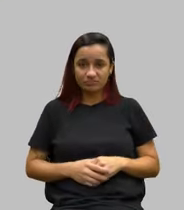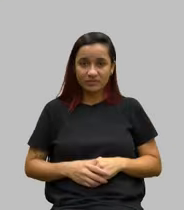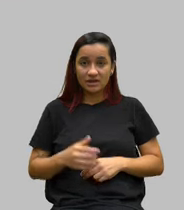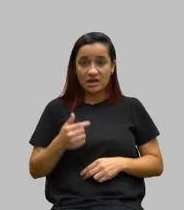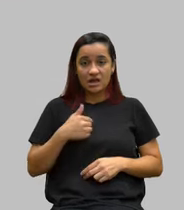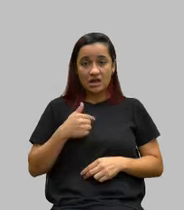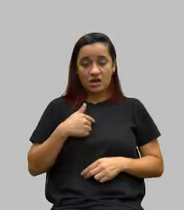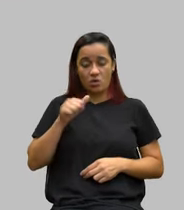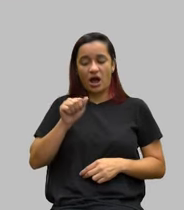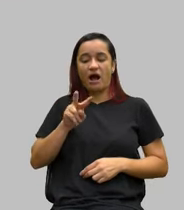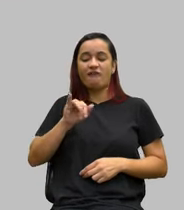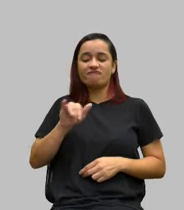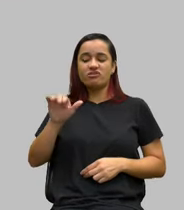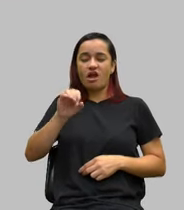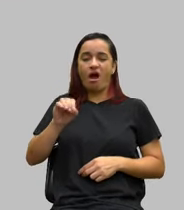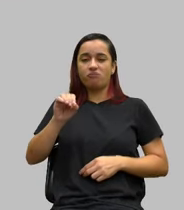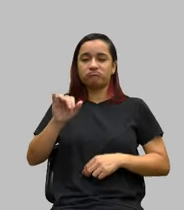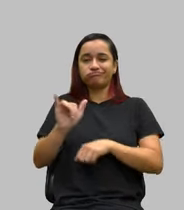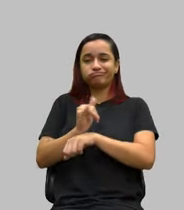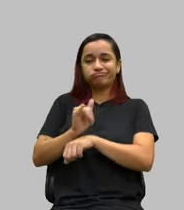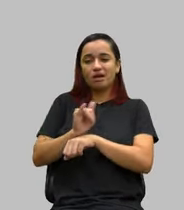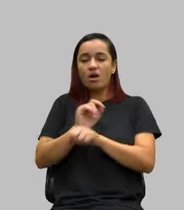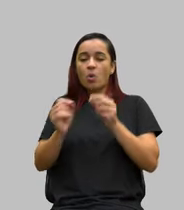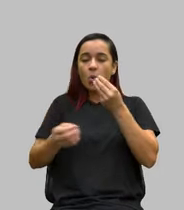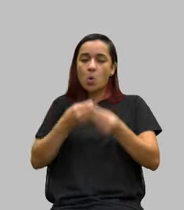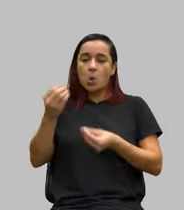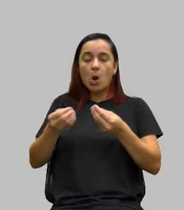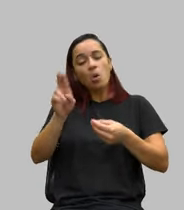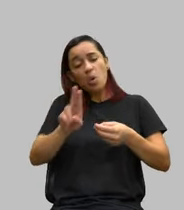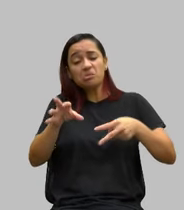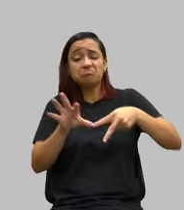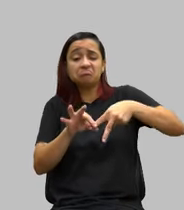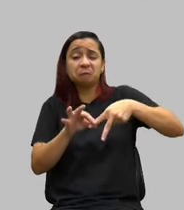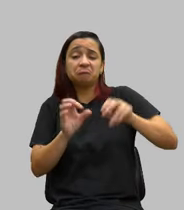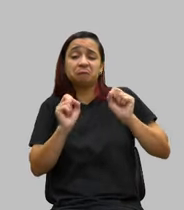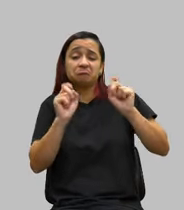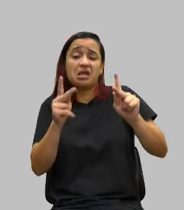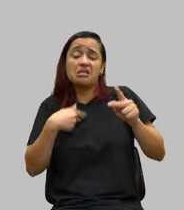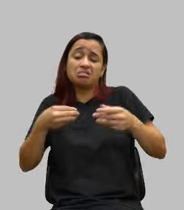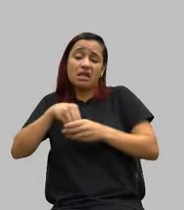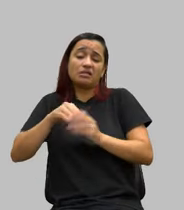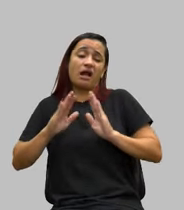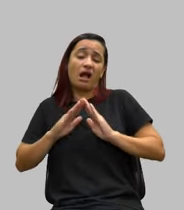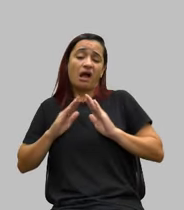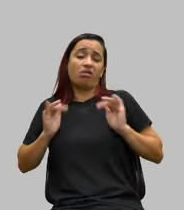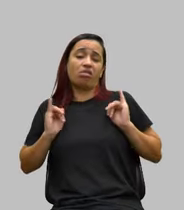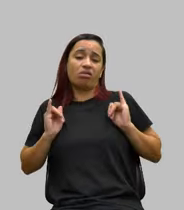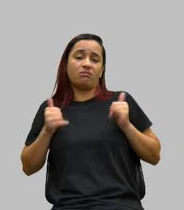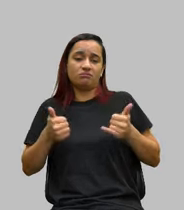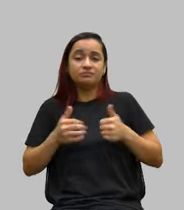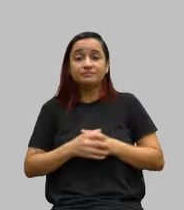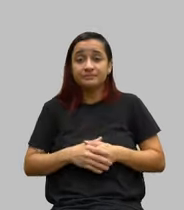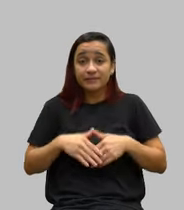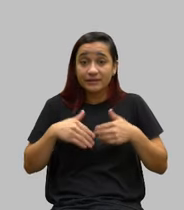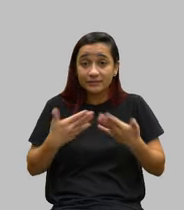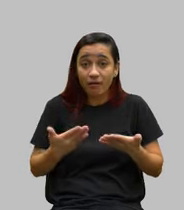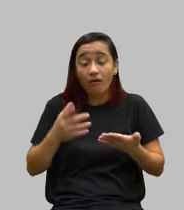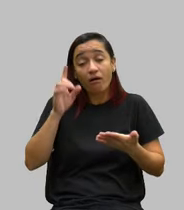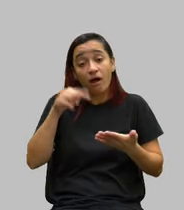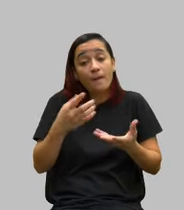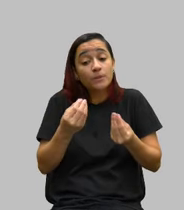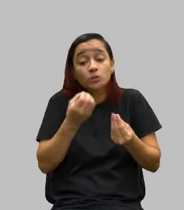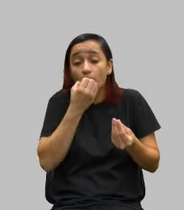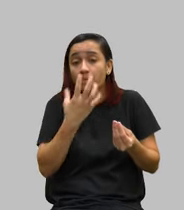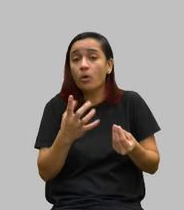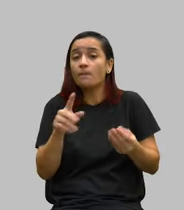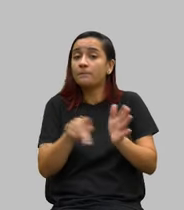porque vai dependendo da limitação onde é que ele tiver na casa dele então assim seria eh muito bom pra gente não